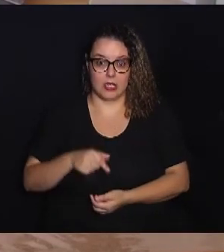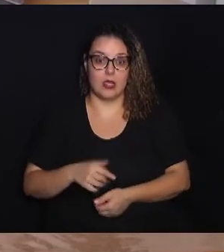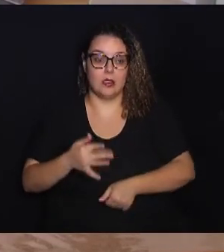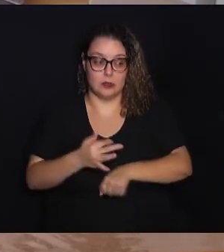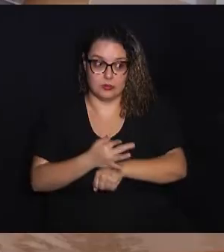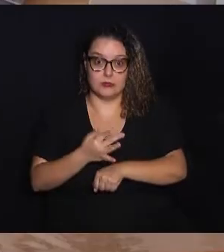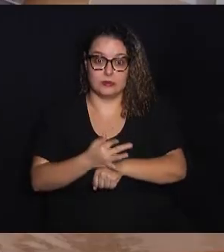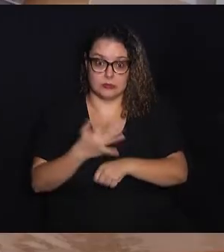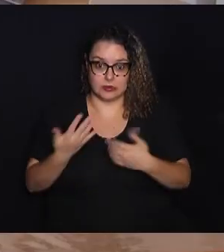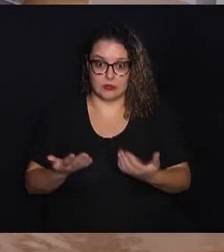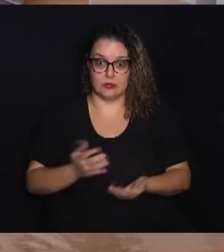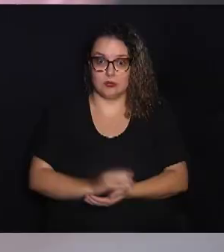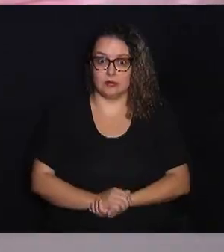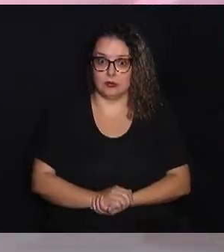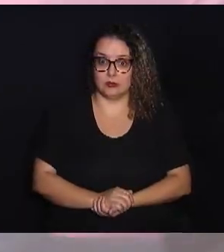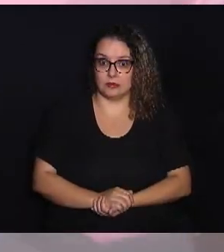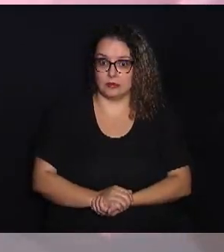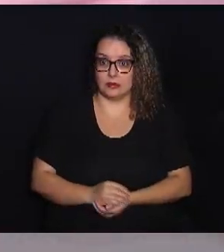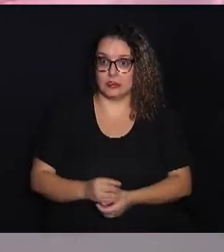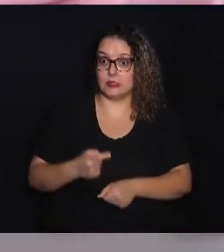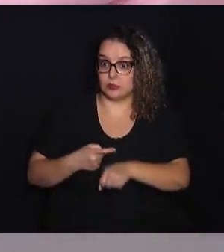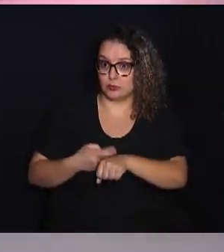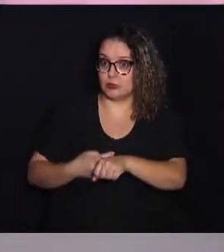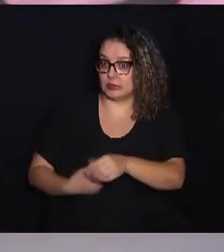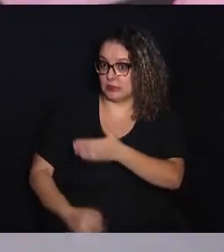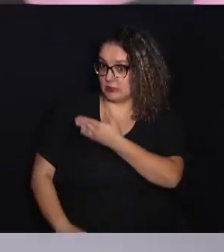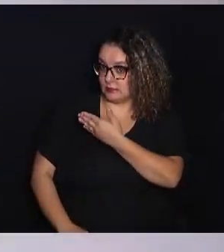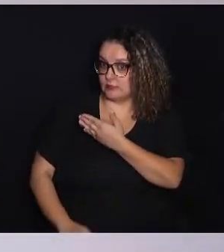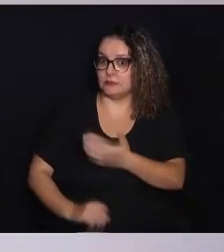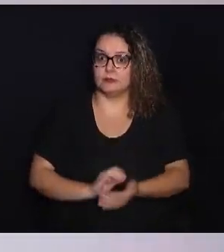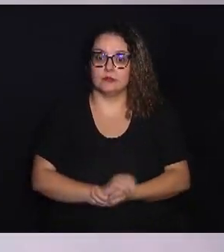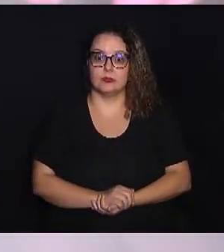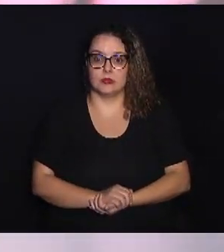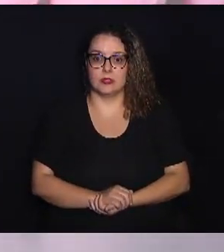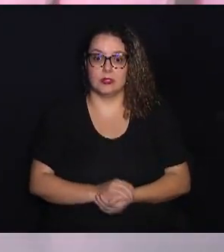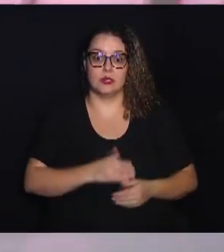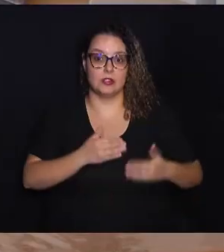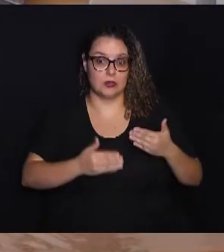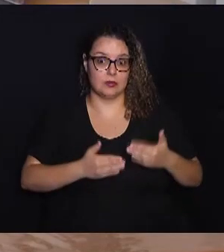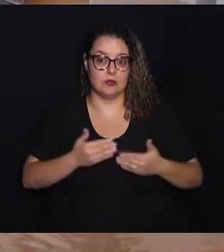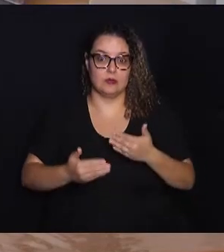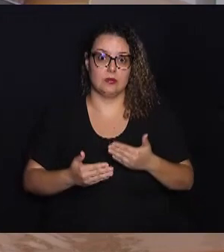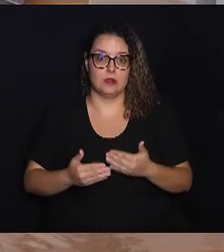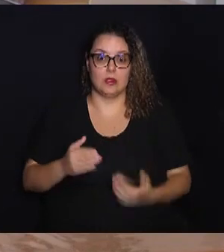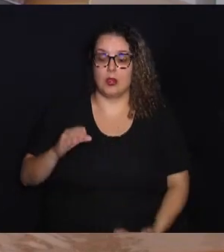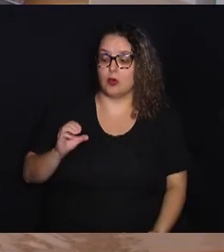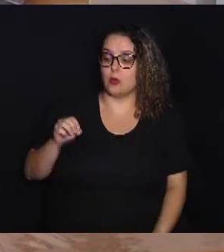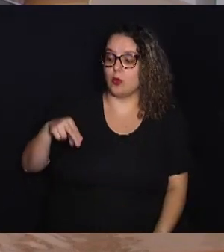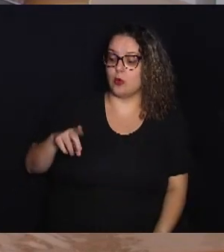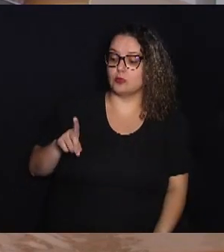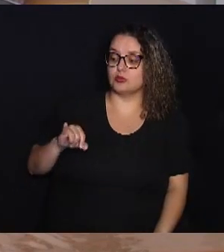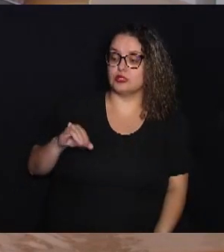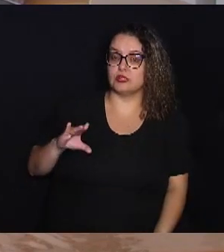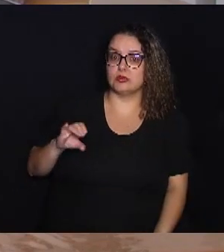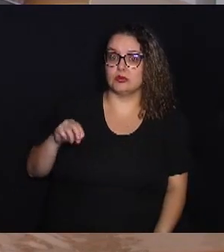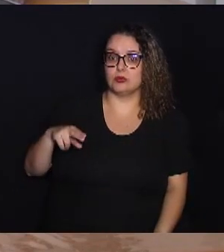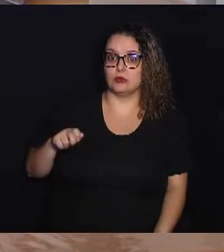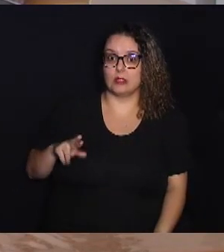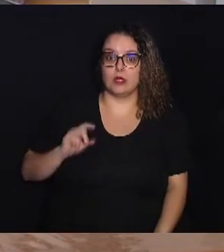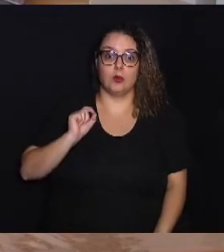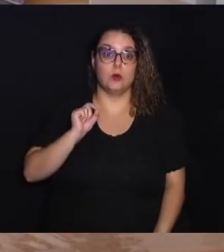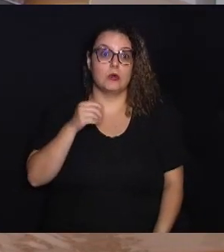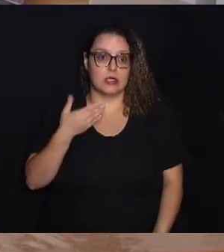então ela é bem durinha. E a gente vai fazer o processo de condicionar ela. E o que é o